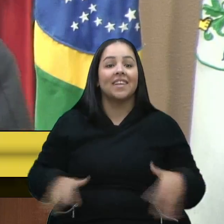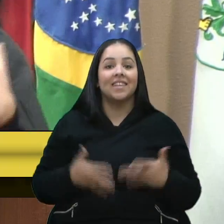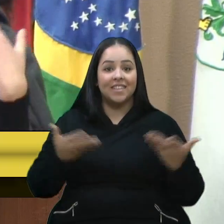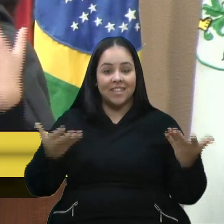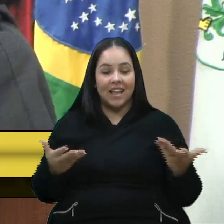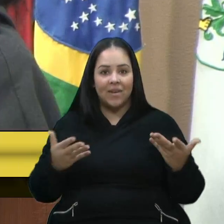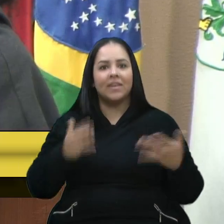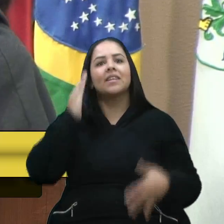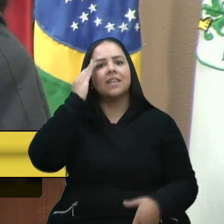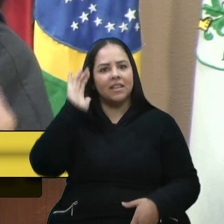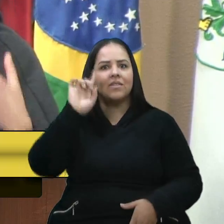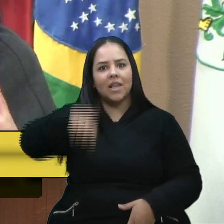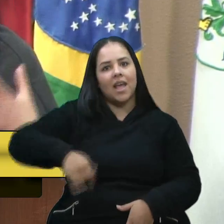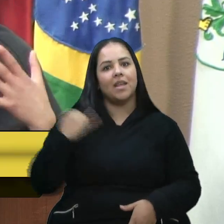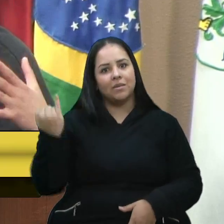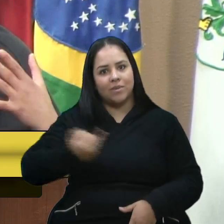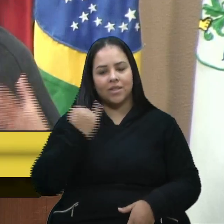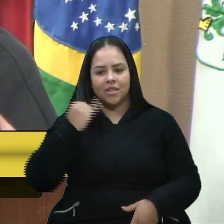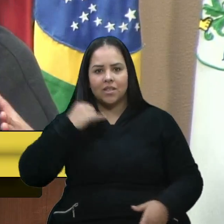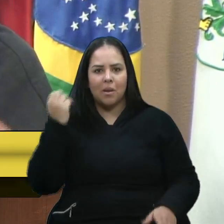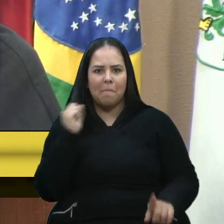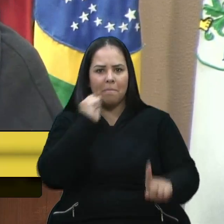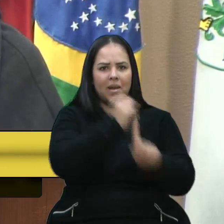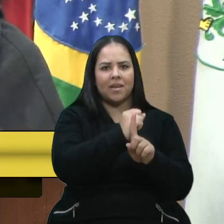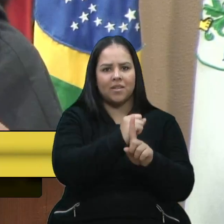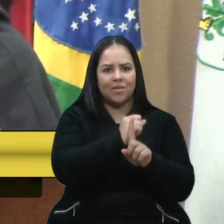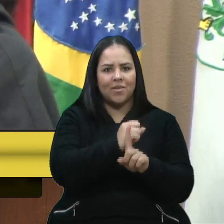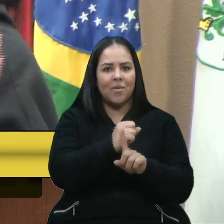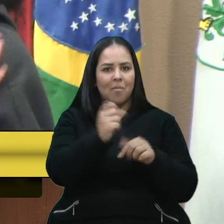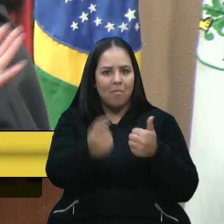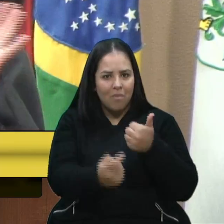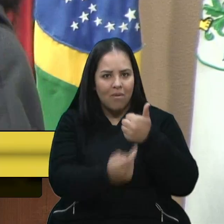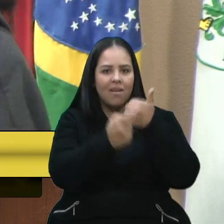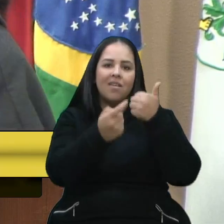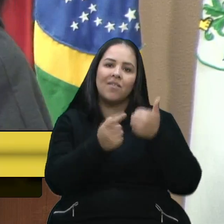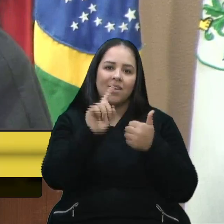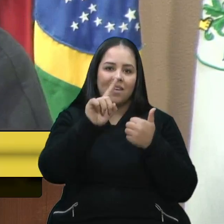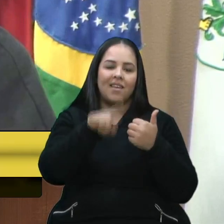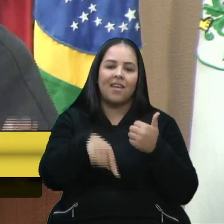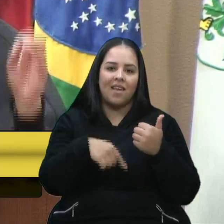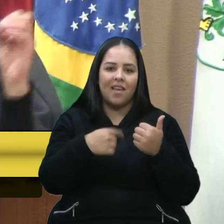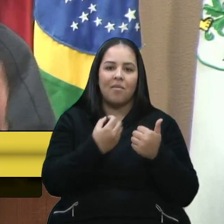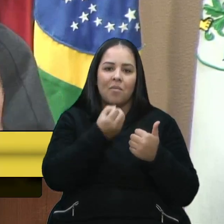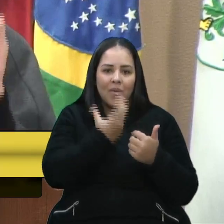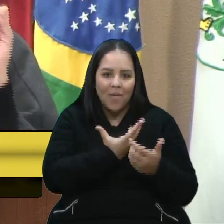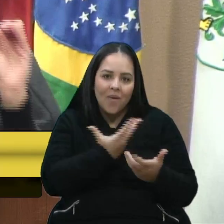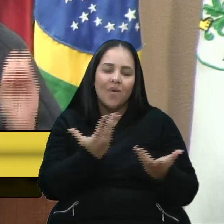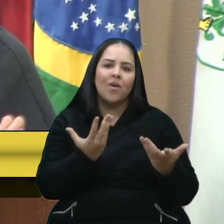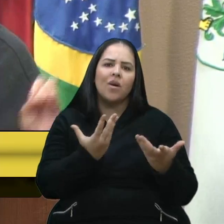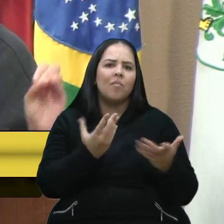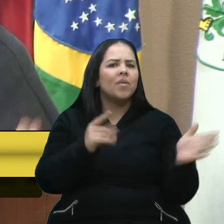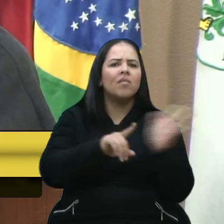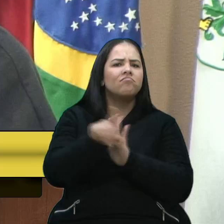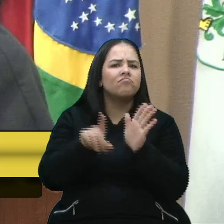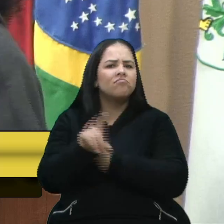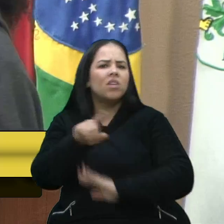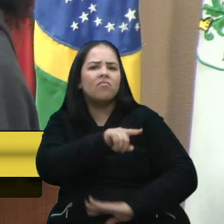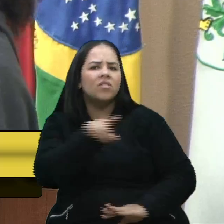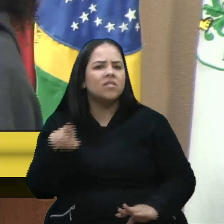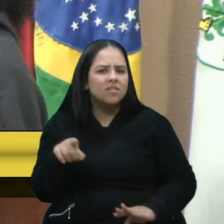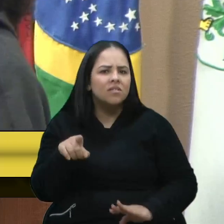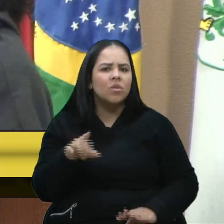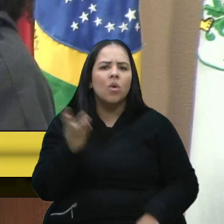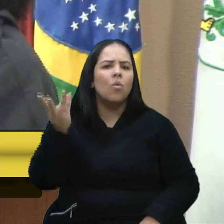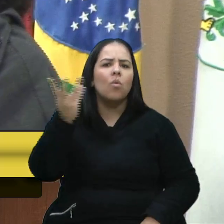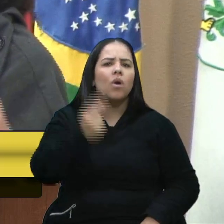entendendo a importância e o impacto positivo que tem, eu quero trazer mais uma pergunta. Quantos de nós aqui e que